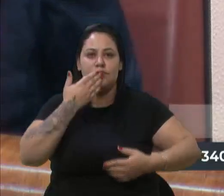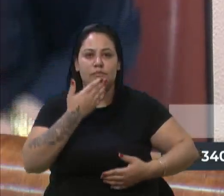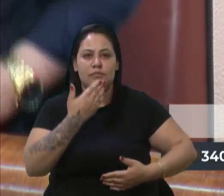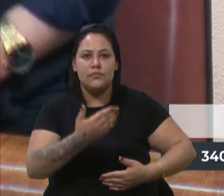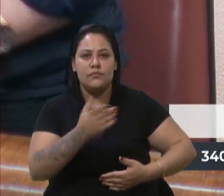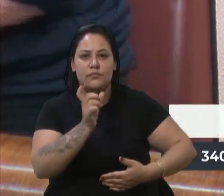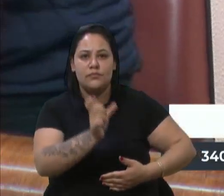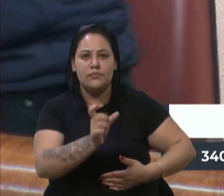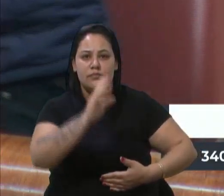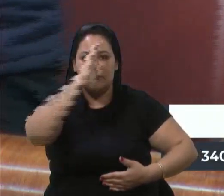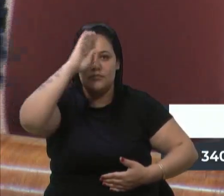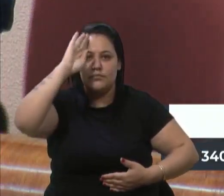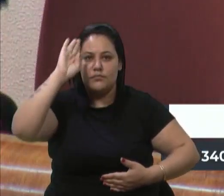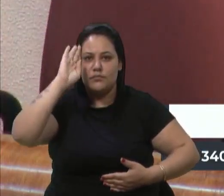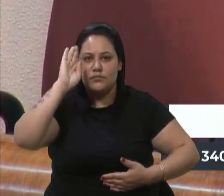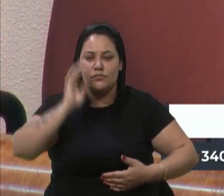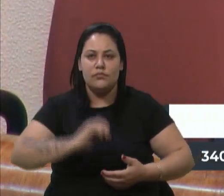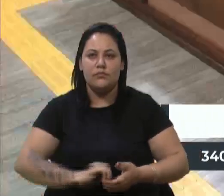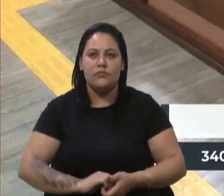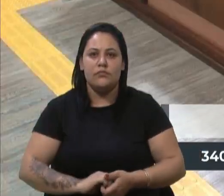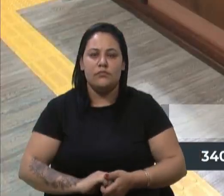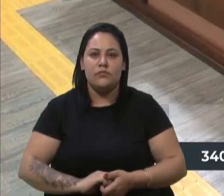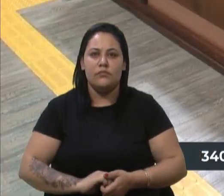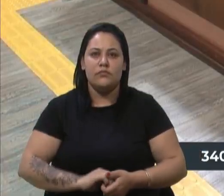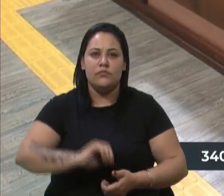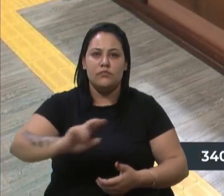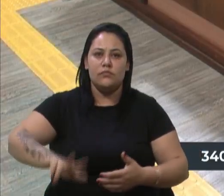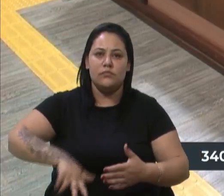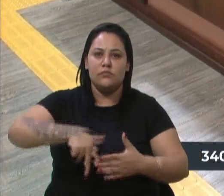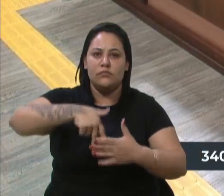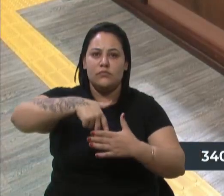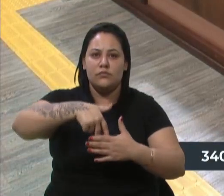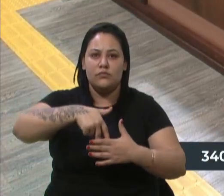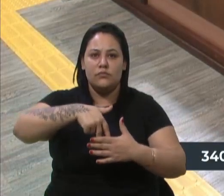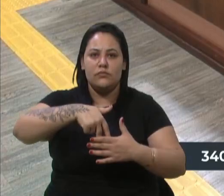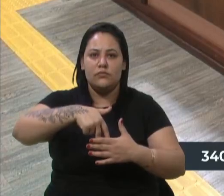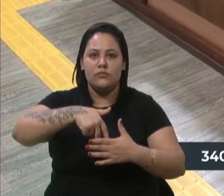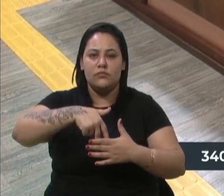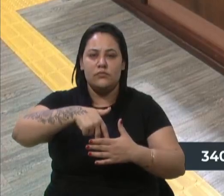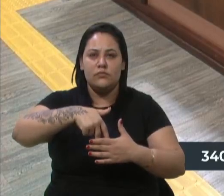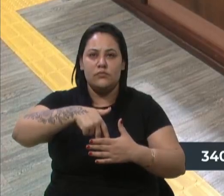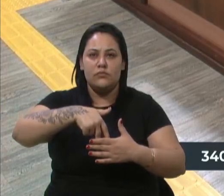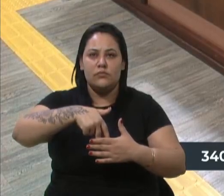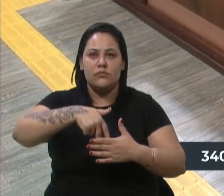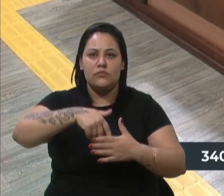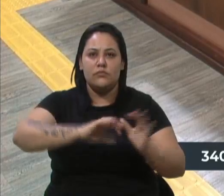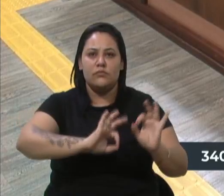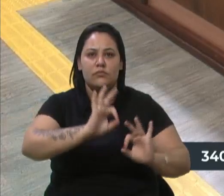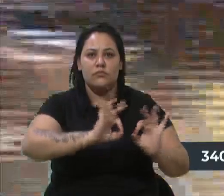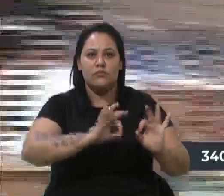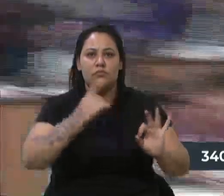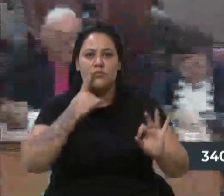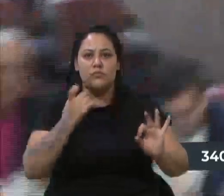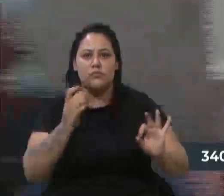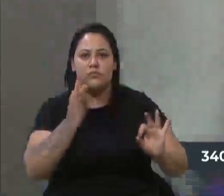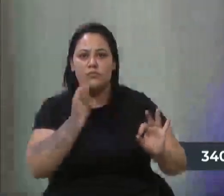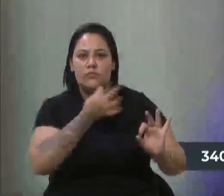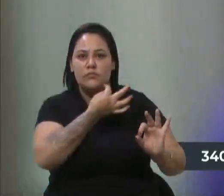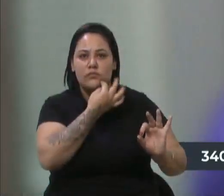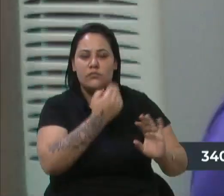Senhor presidente. Com a palavra, o vereador Bressan, na tribuna, retificando que Rose Frigeiro e Tatiane Frisso